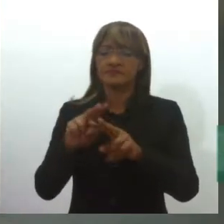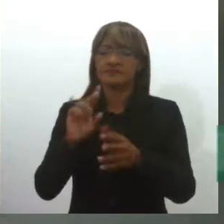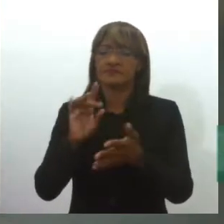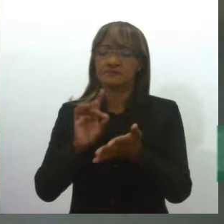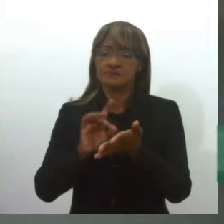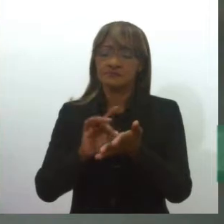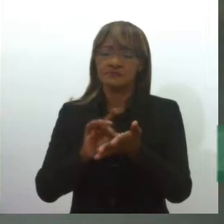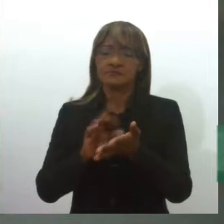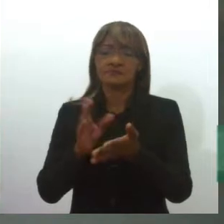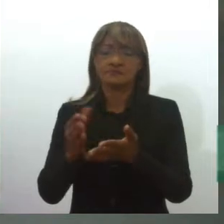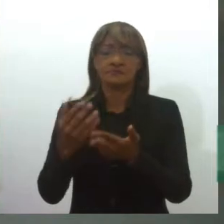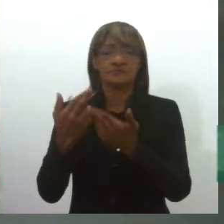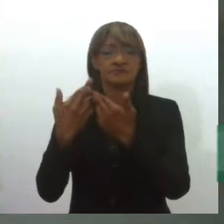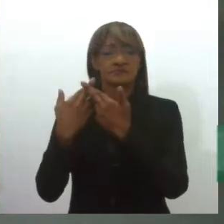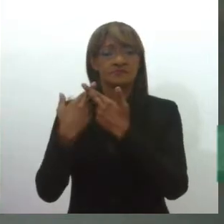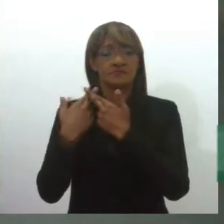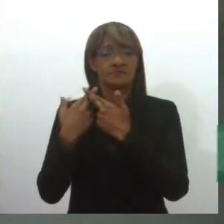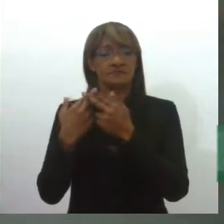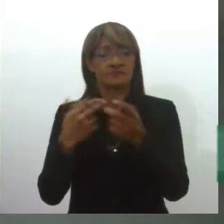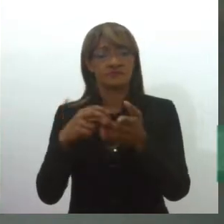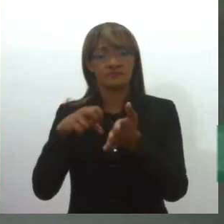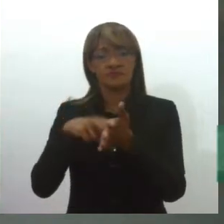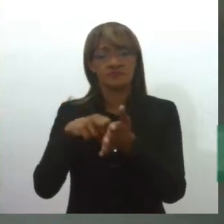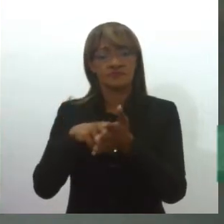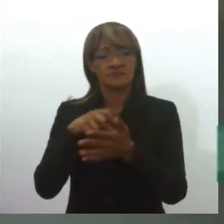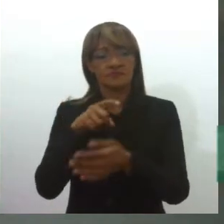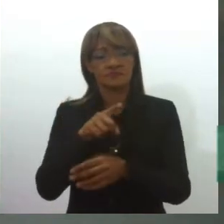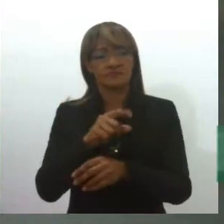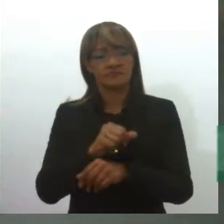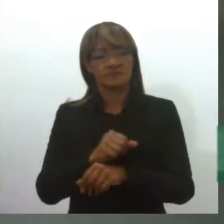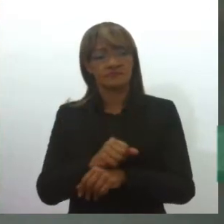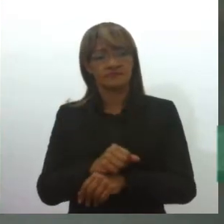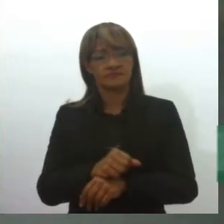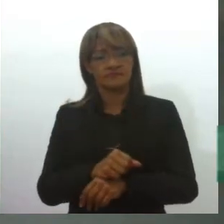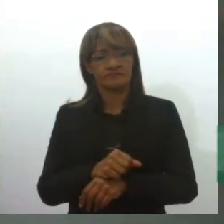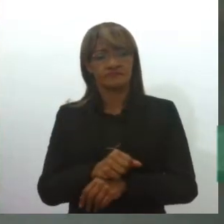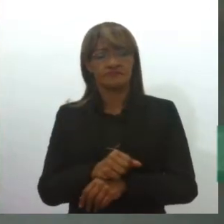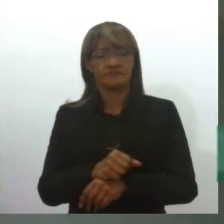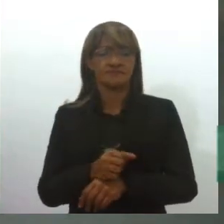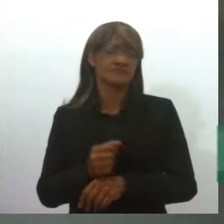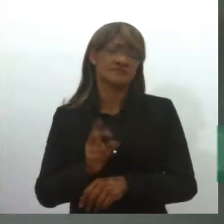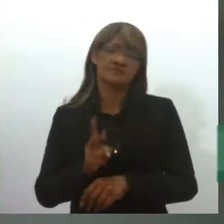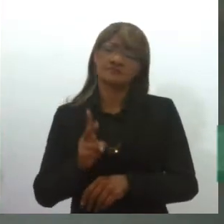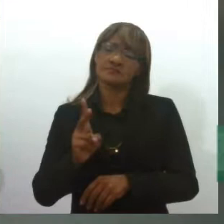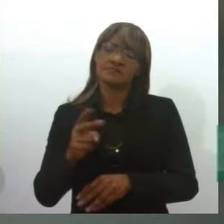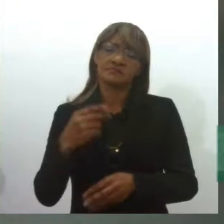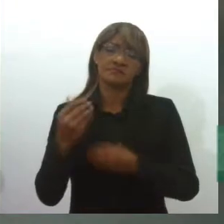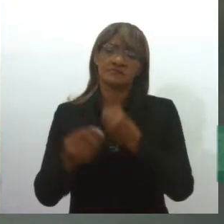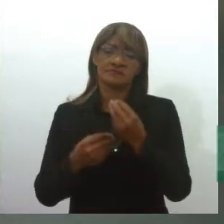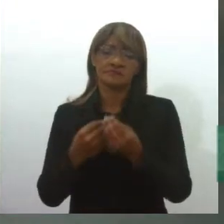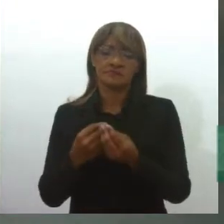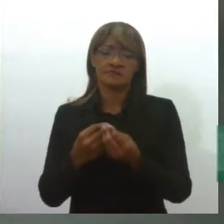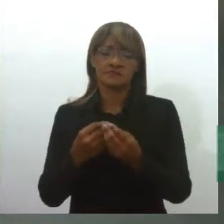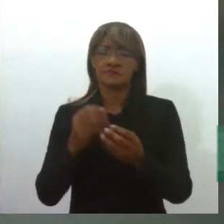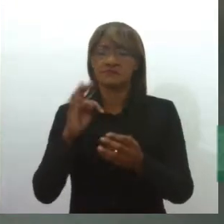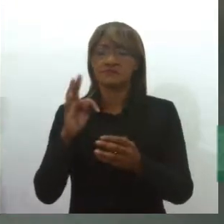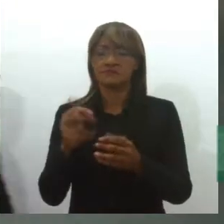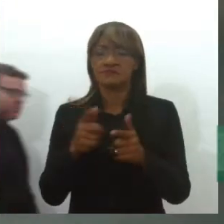seja responsabilizado, claro, como o doutor, sempre respeitando os direitos fundamentais, contraditório, ampla